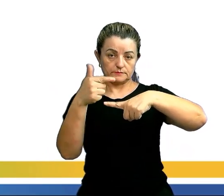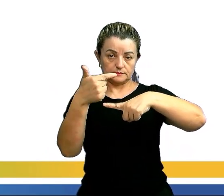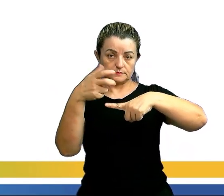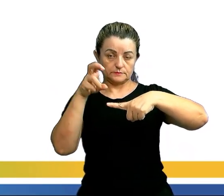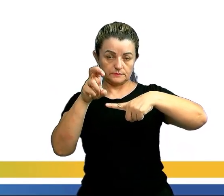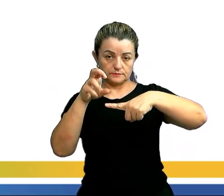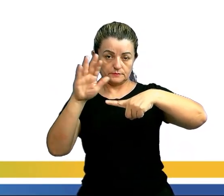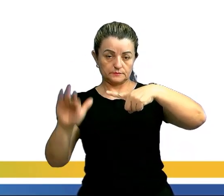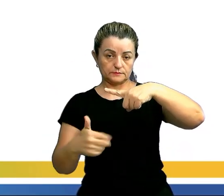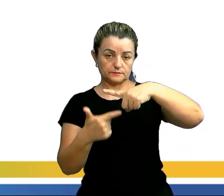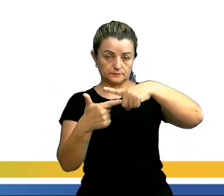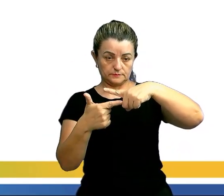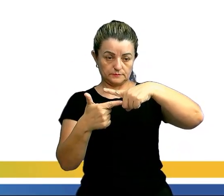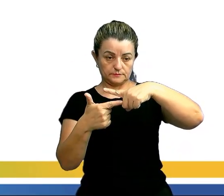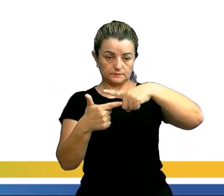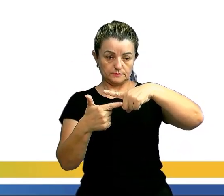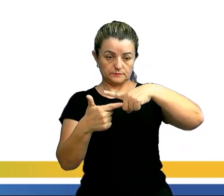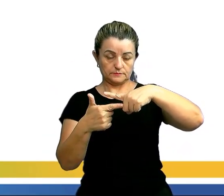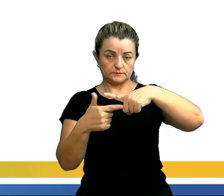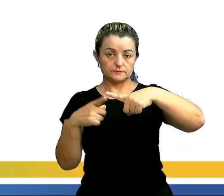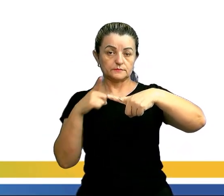eu achei a área do primeiro.